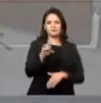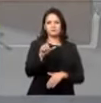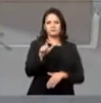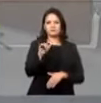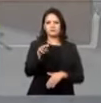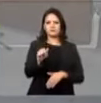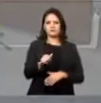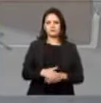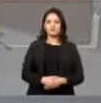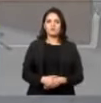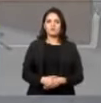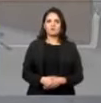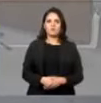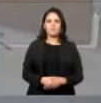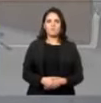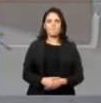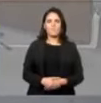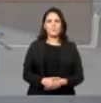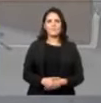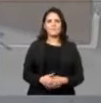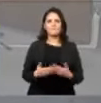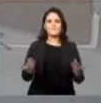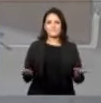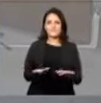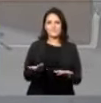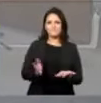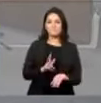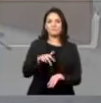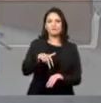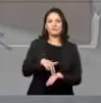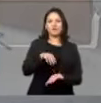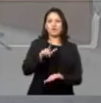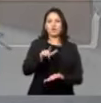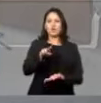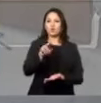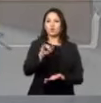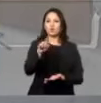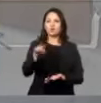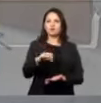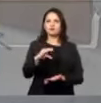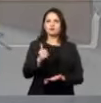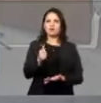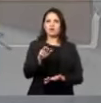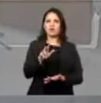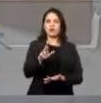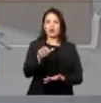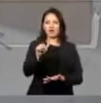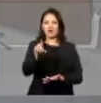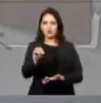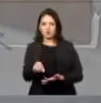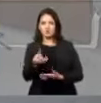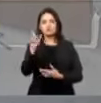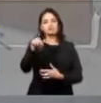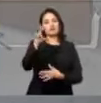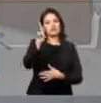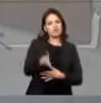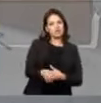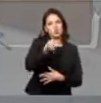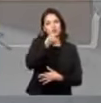agora o grande cidadão Luiz Carlos Barreto, cineasta, diretor, jornalista, a se pronunciar.